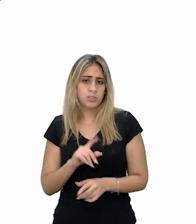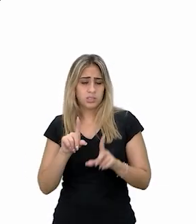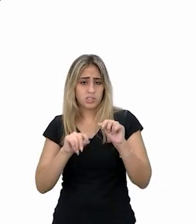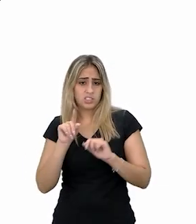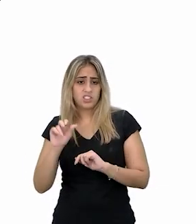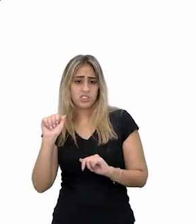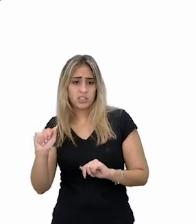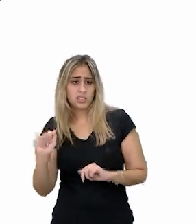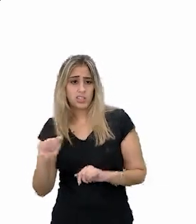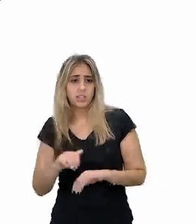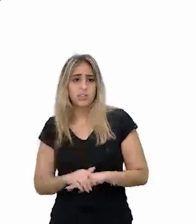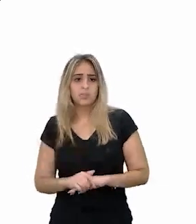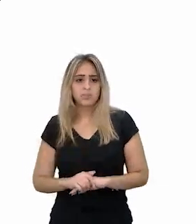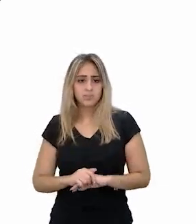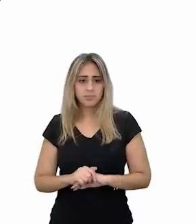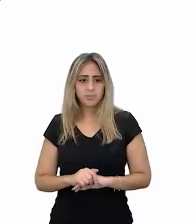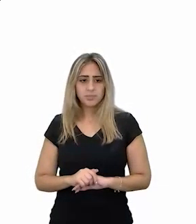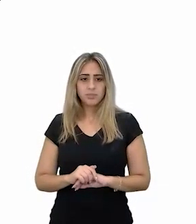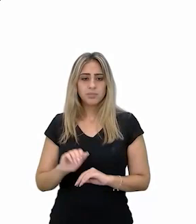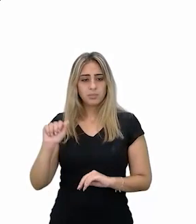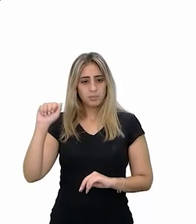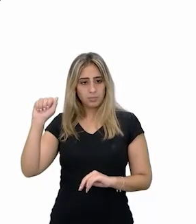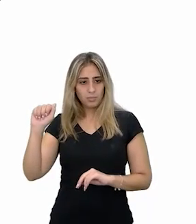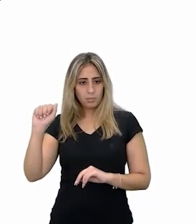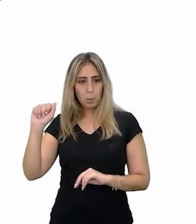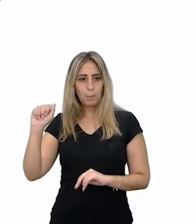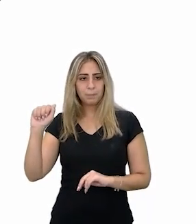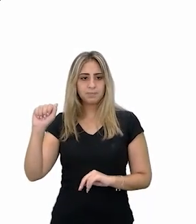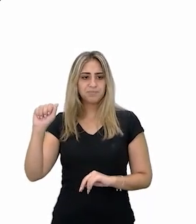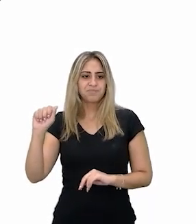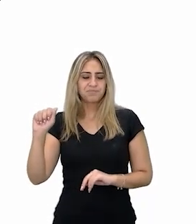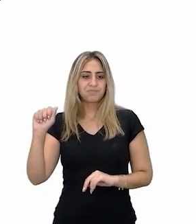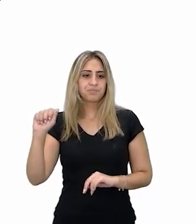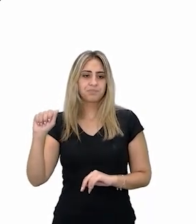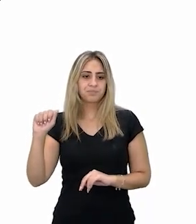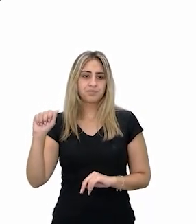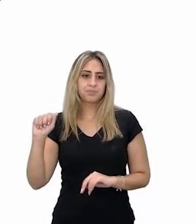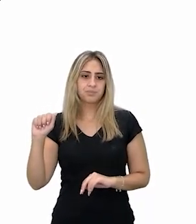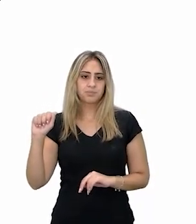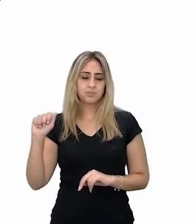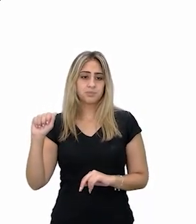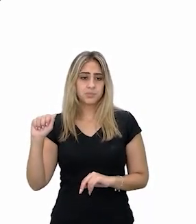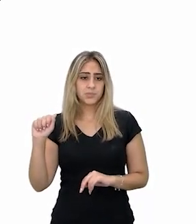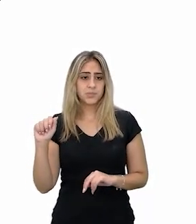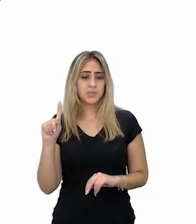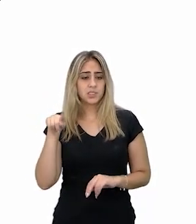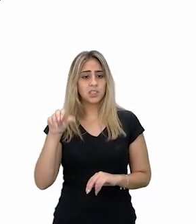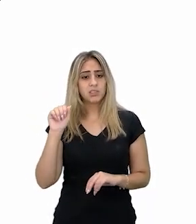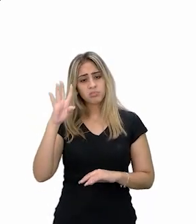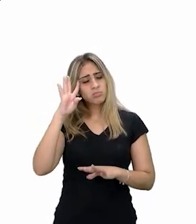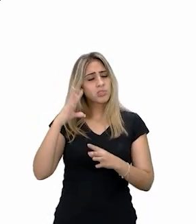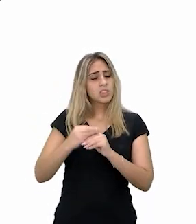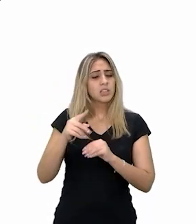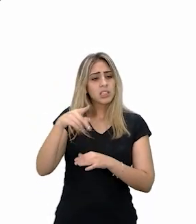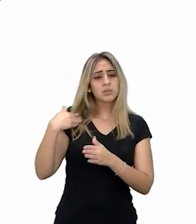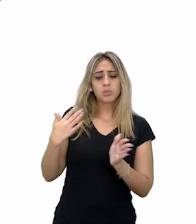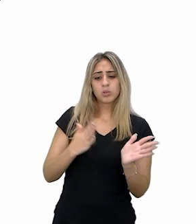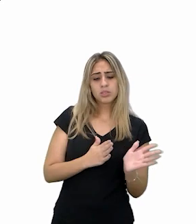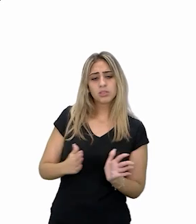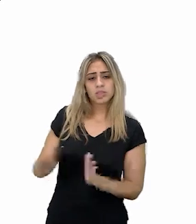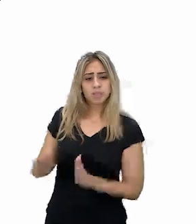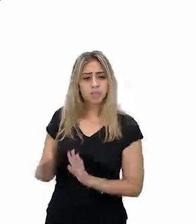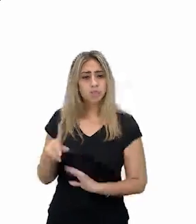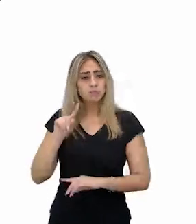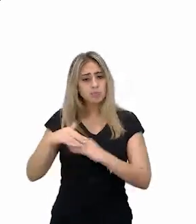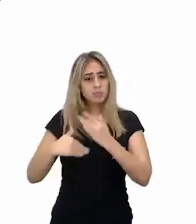que é a coexistência dos reagentes e dos produtos de forma dinâmica, estaria ali certo. Ele precisaria entender, então, que esse processo, esse equilíbrio